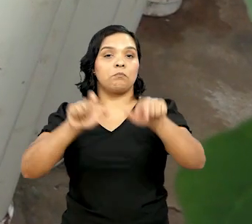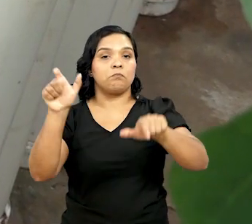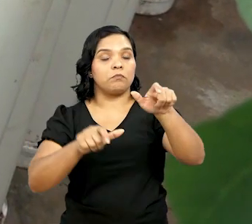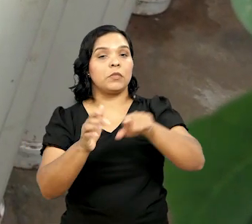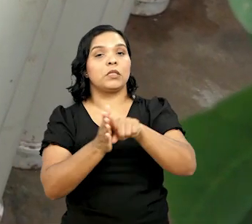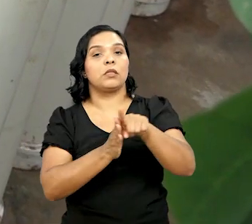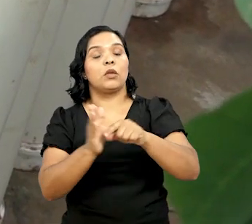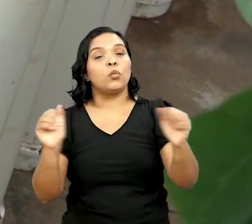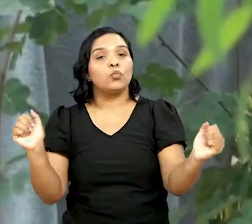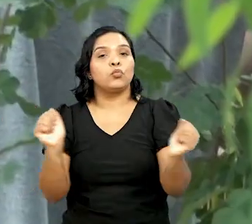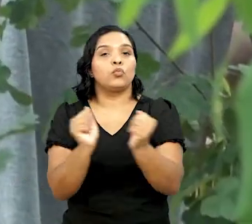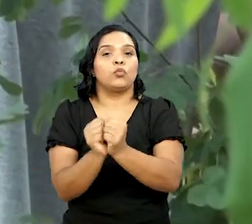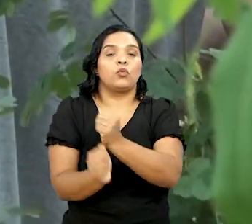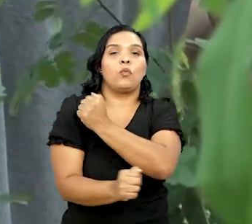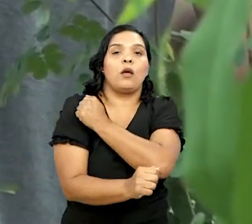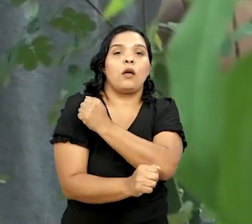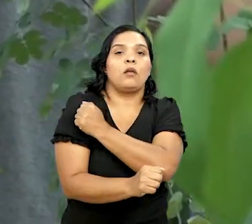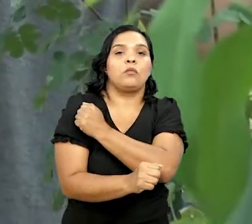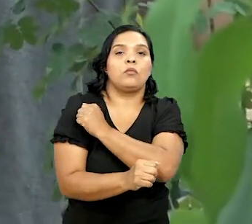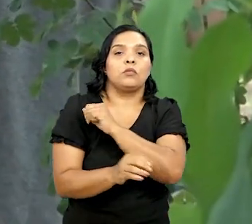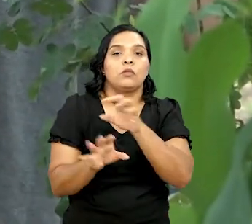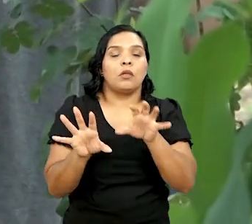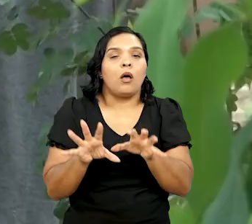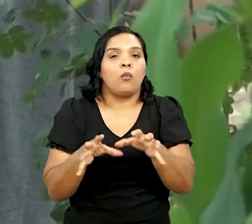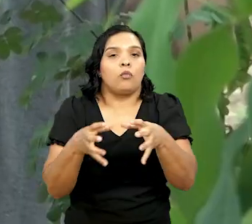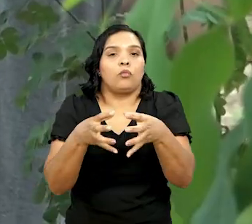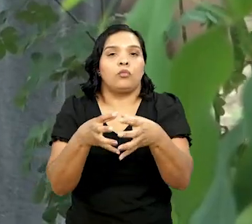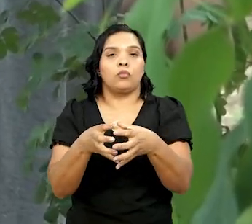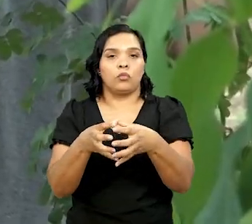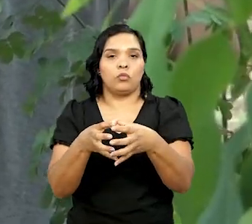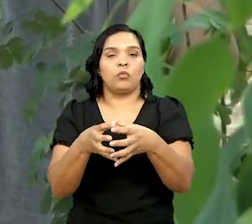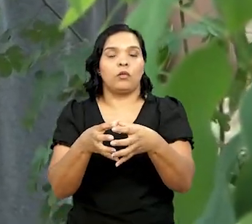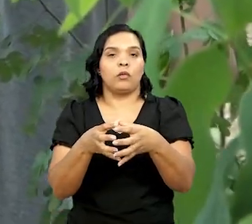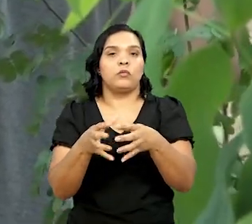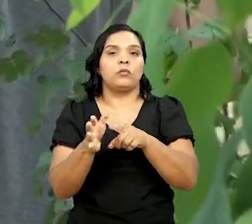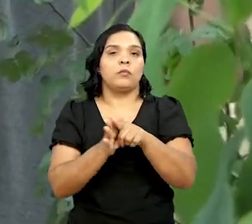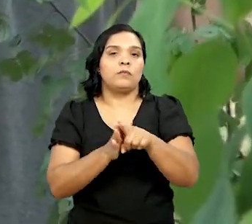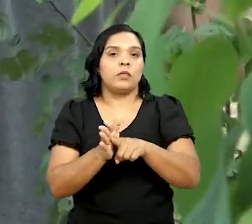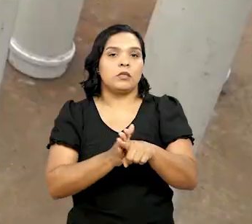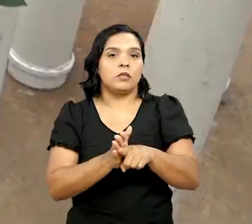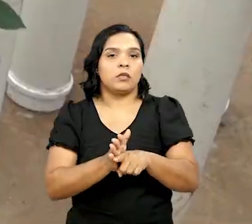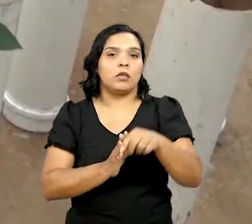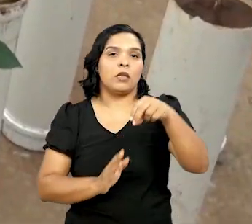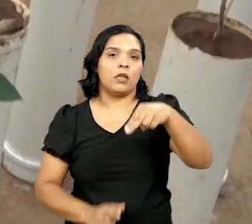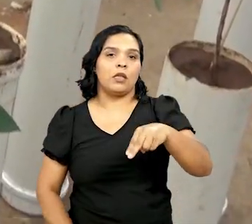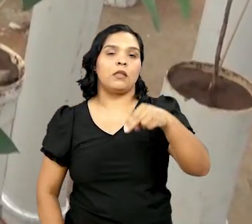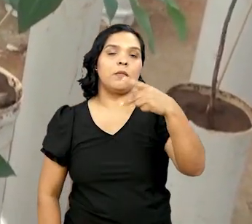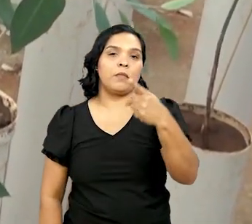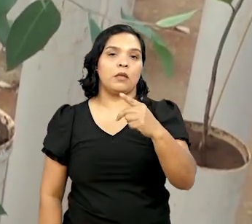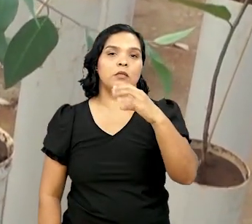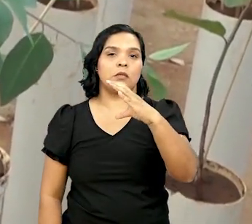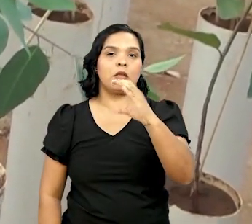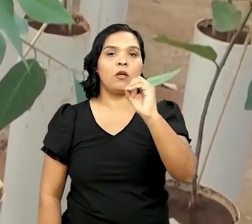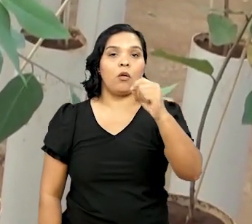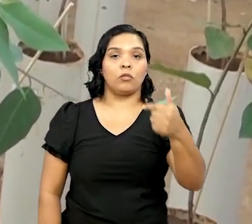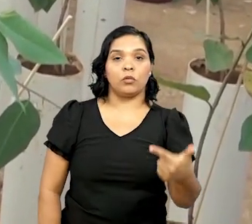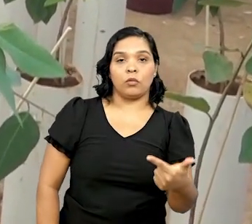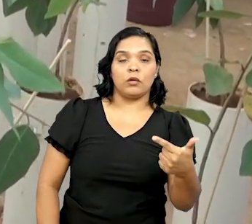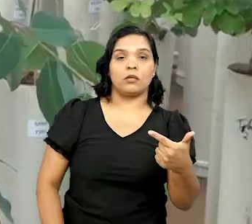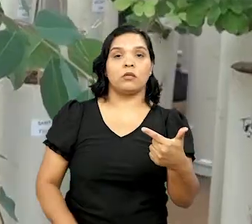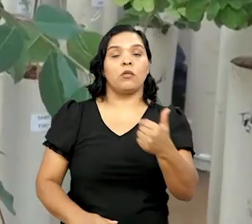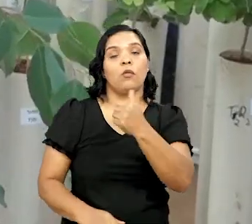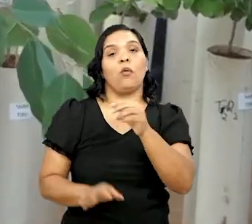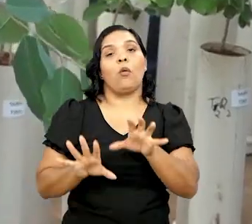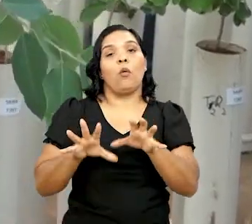realizado por pesquisadores e estudantes vinculados ao Núcleo de Pesquisa em Baixo Carbono, ou NPCO2.